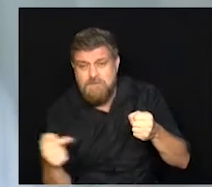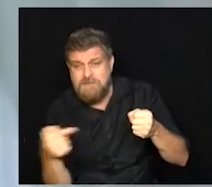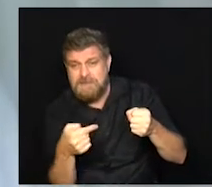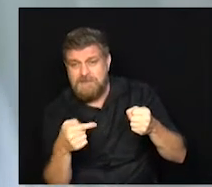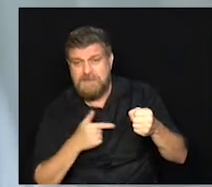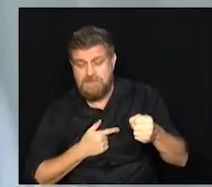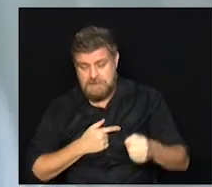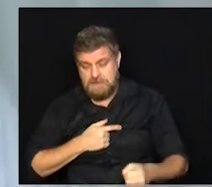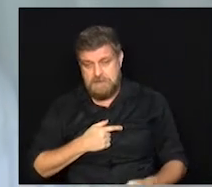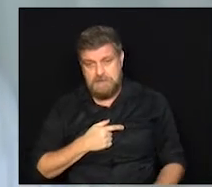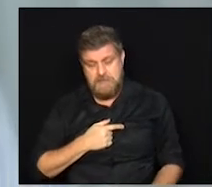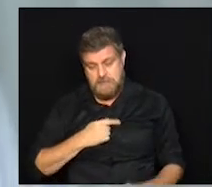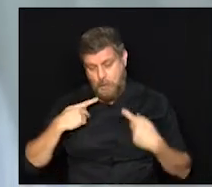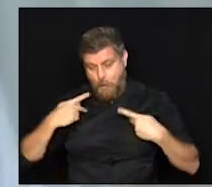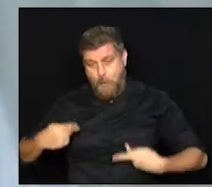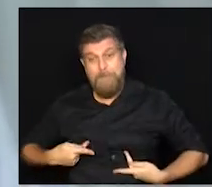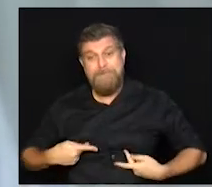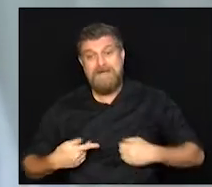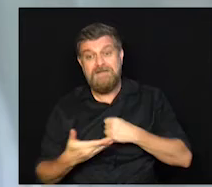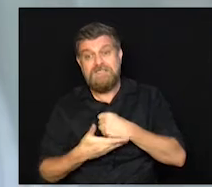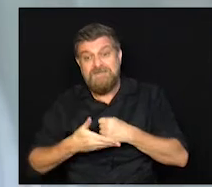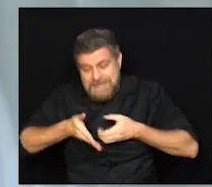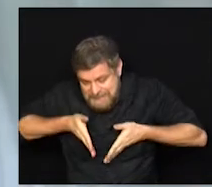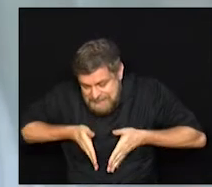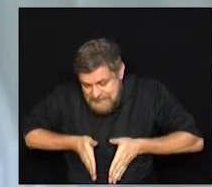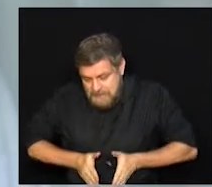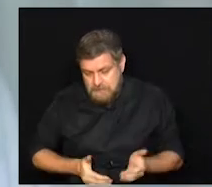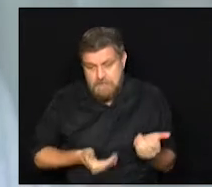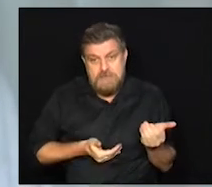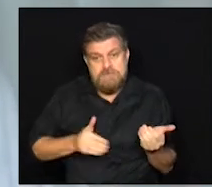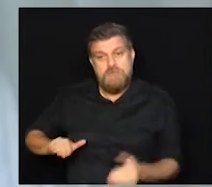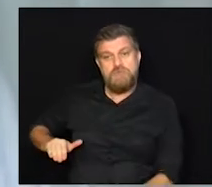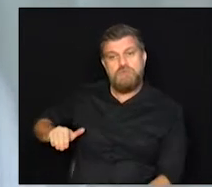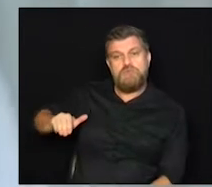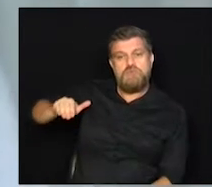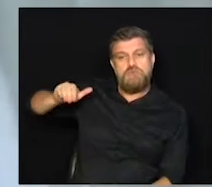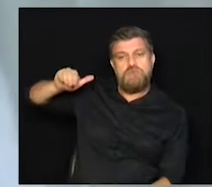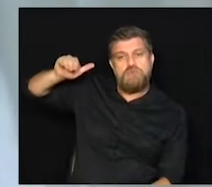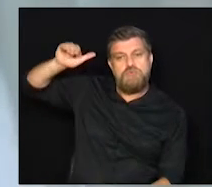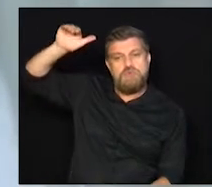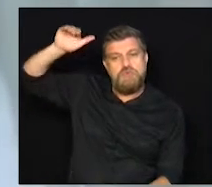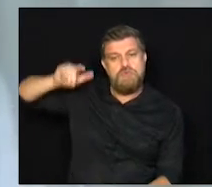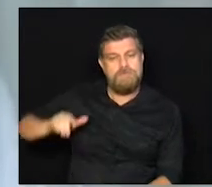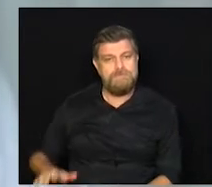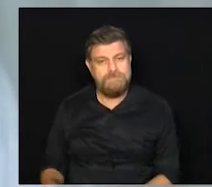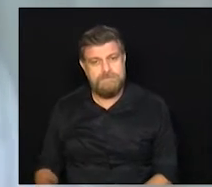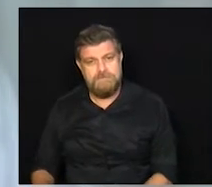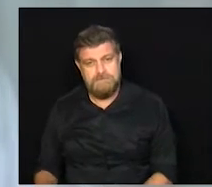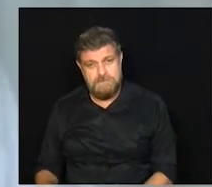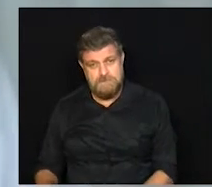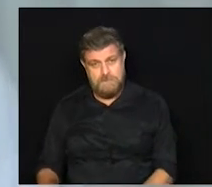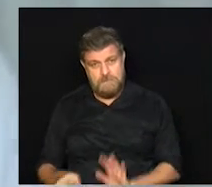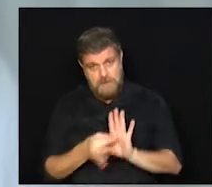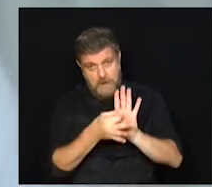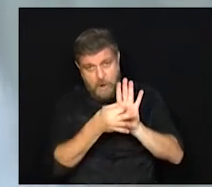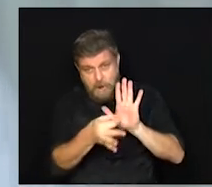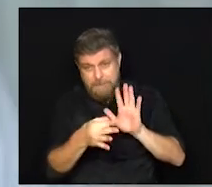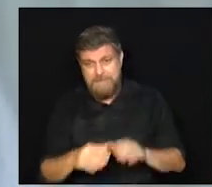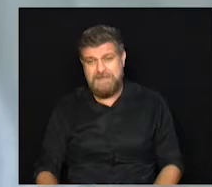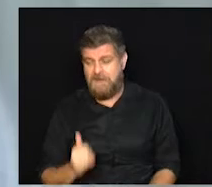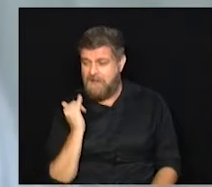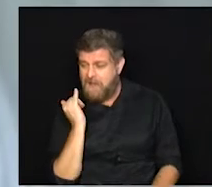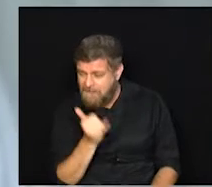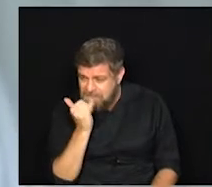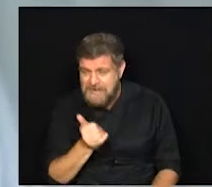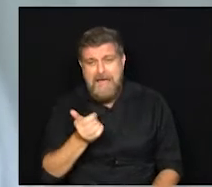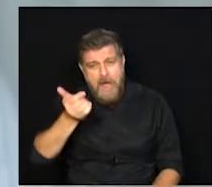dignidade da pessoa humana desde o nascimento, né? Então, o que eu vejo é que, fica até repetitivo